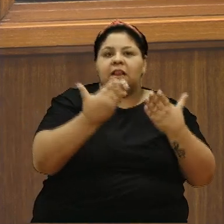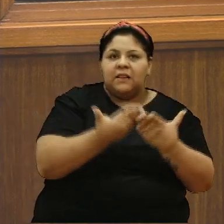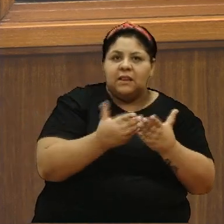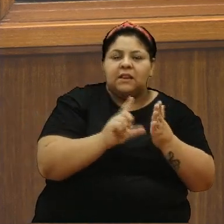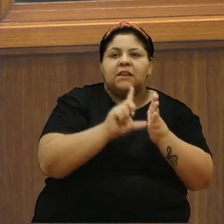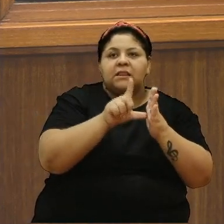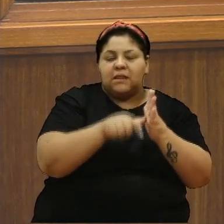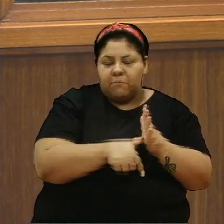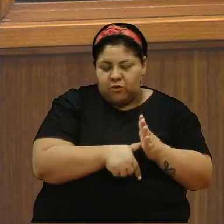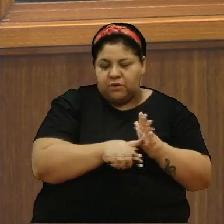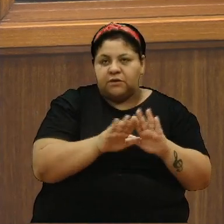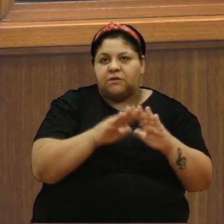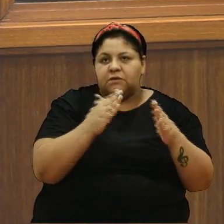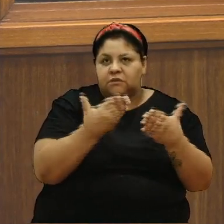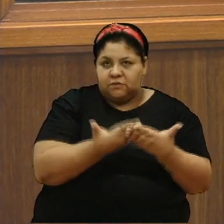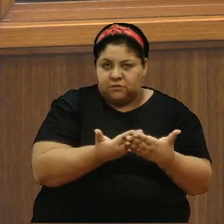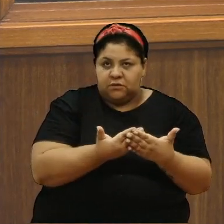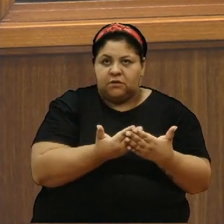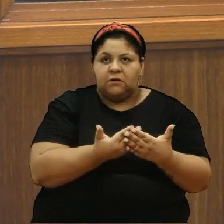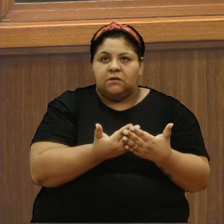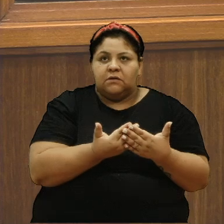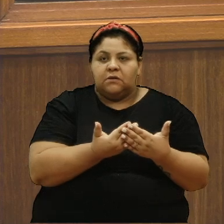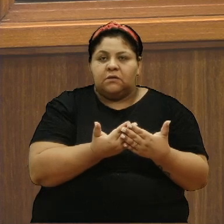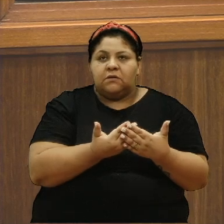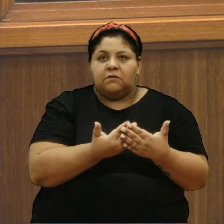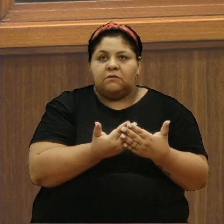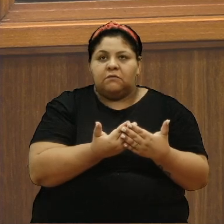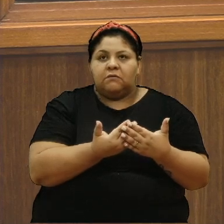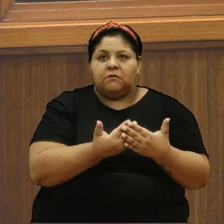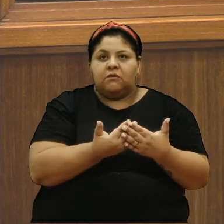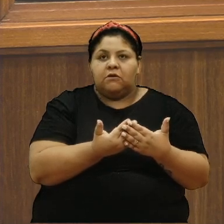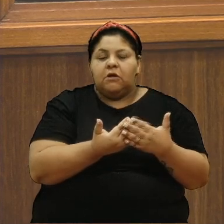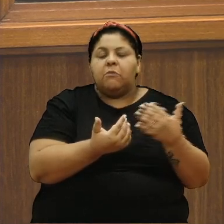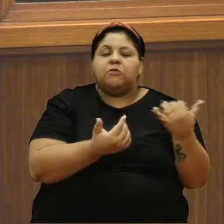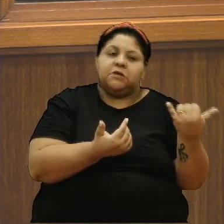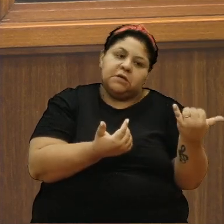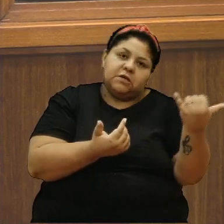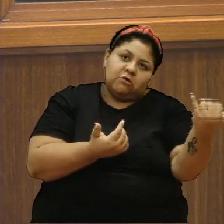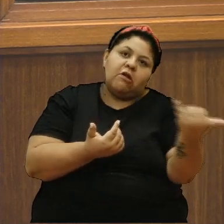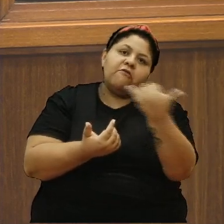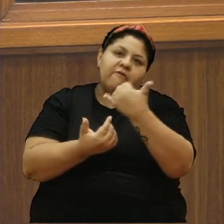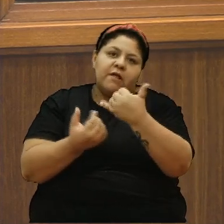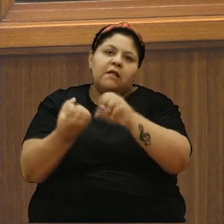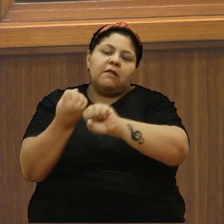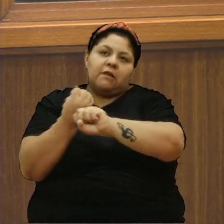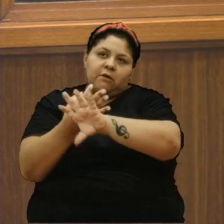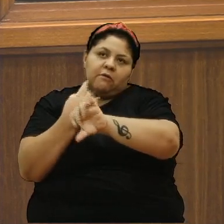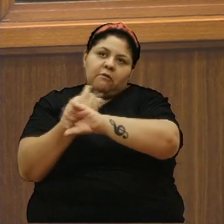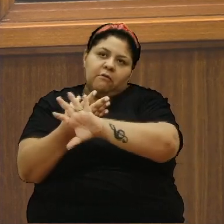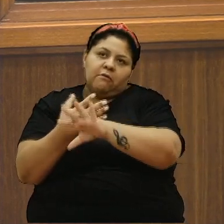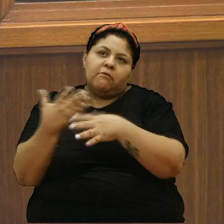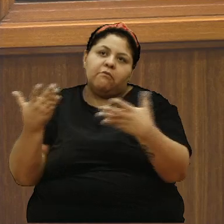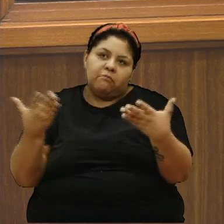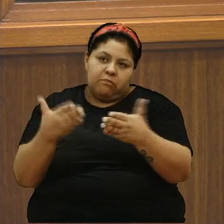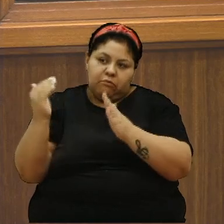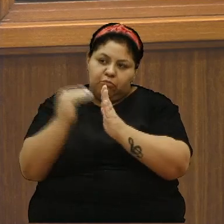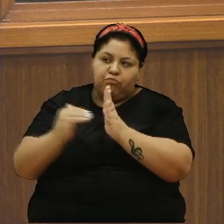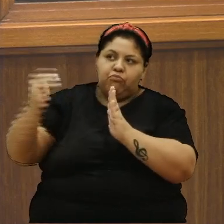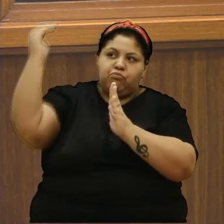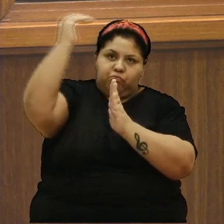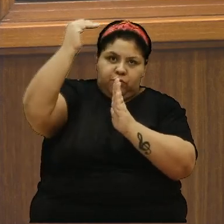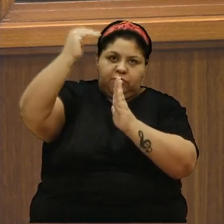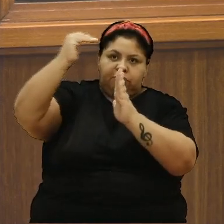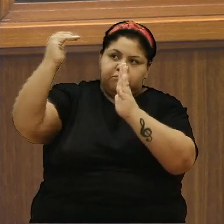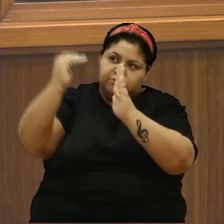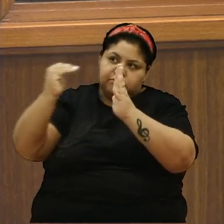se for o caso, fala com a mantenedora, com a SMED, até por uma questão de hierarquia e